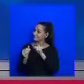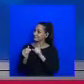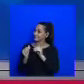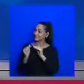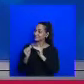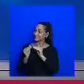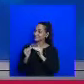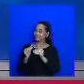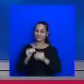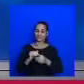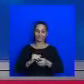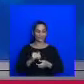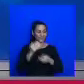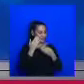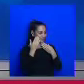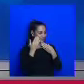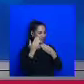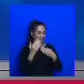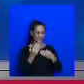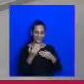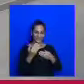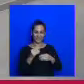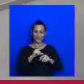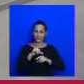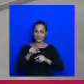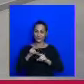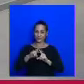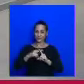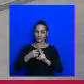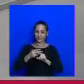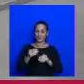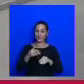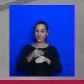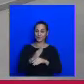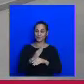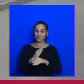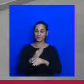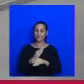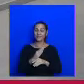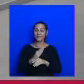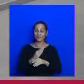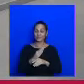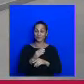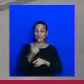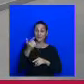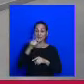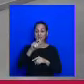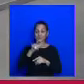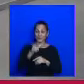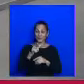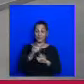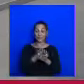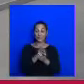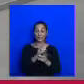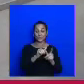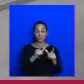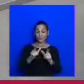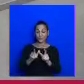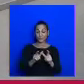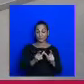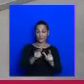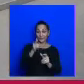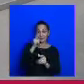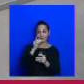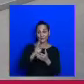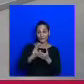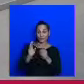confirmo. Sim, confirmo. Obrigado. Sorteio da dupla cena realizado, validado. Após a apuração, você poderá saber de onde